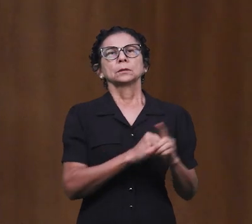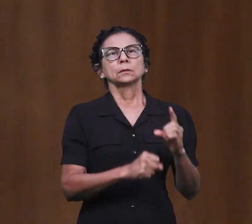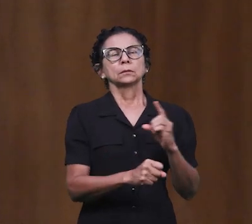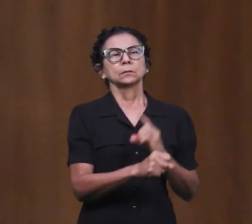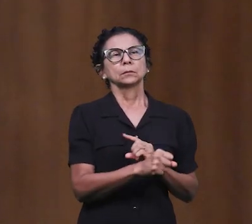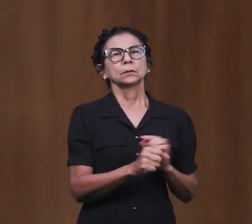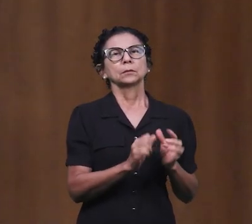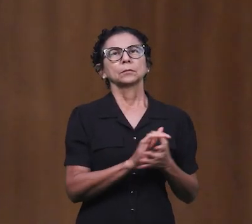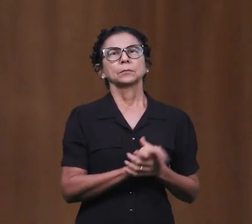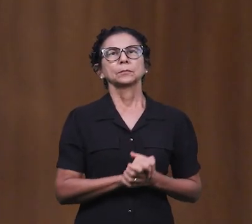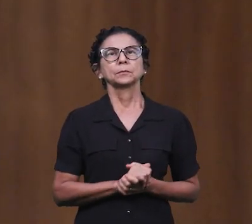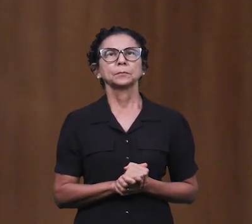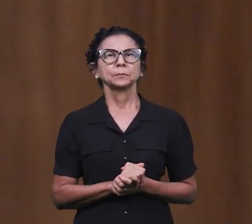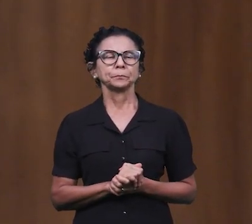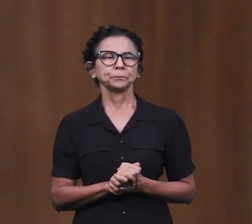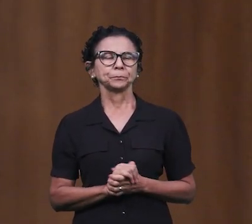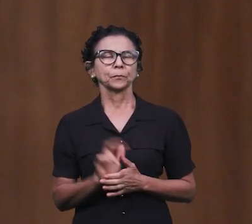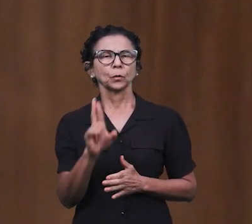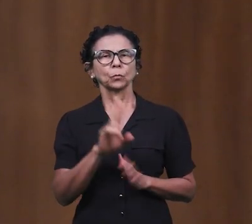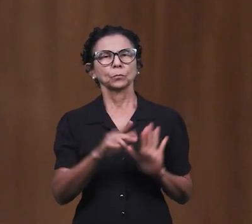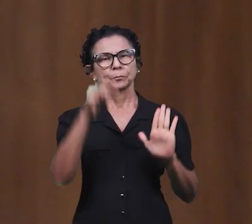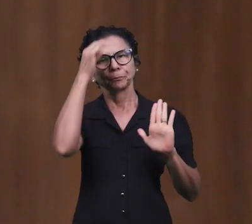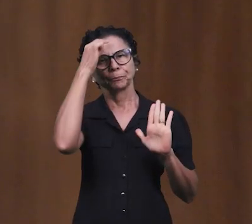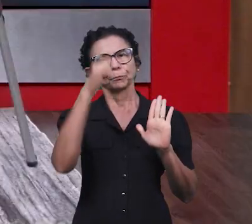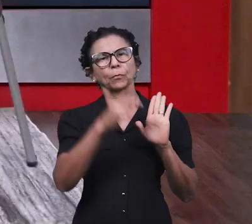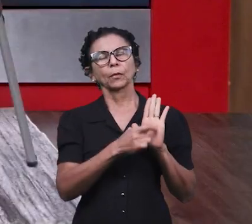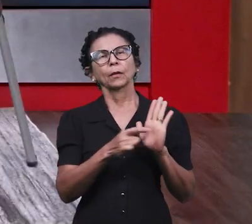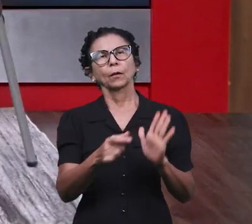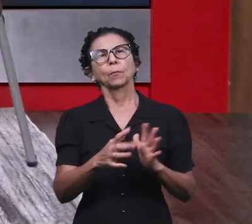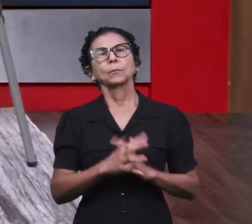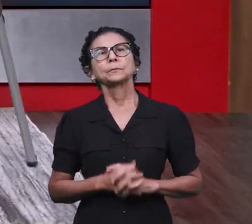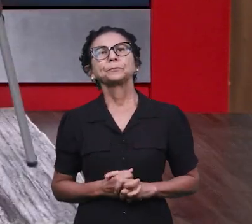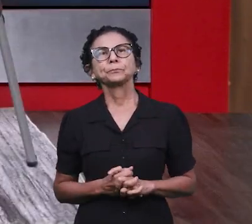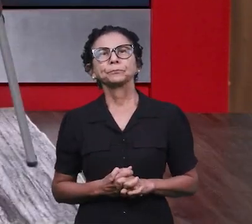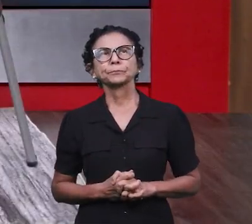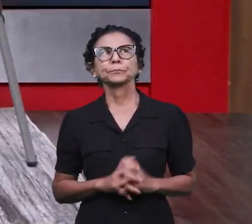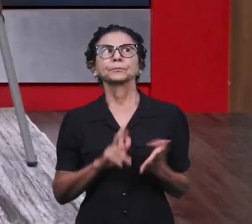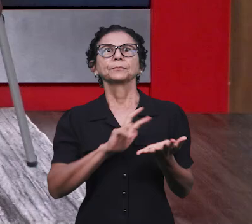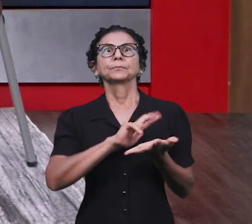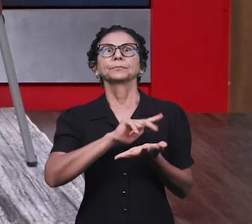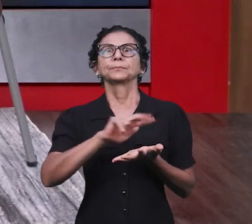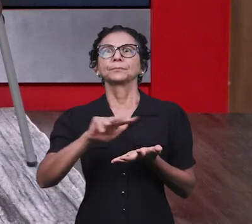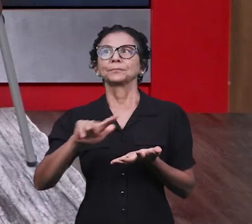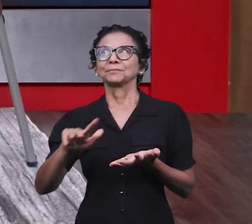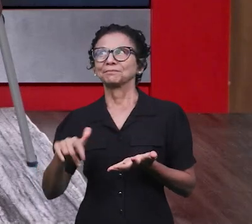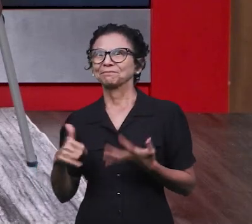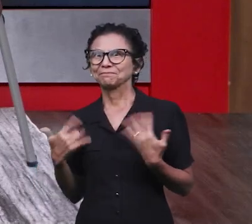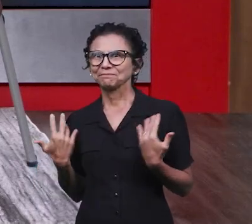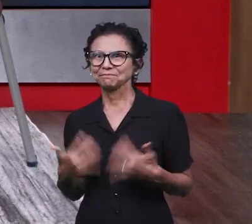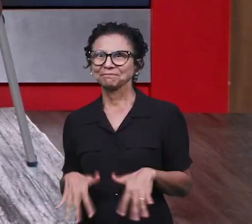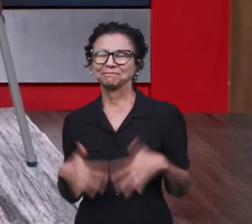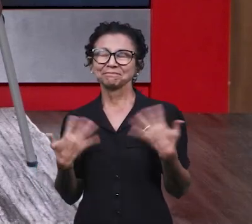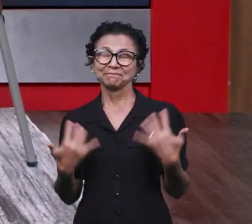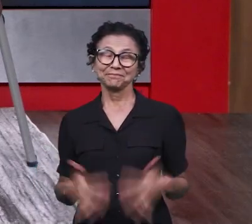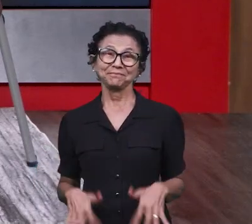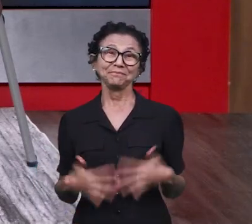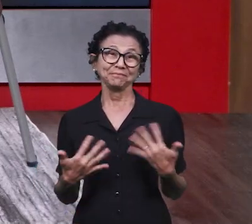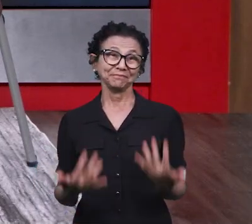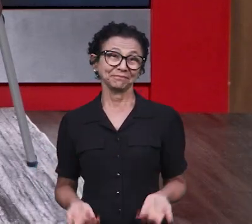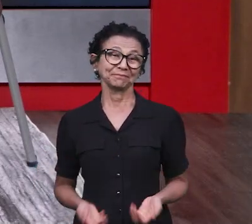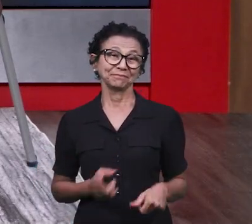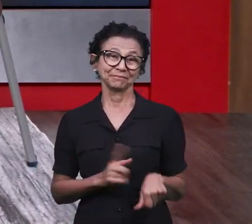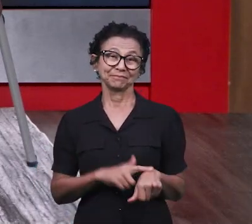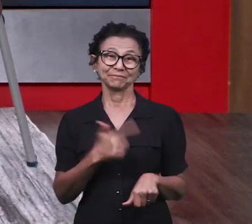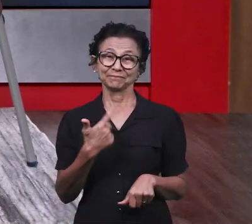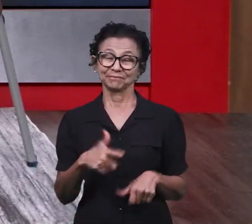de aplicações da inteligência artificial. Ótimo. A gente tem diversas, né? Não dá para falar de todas, evidentemente,